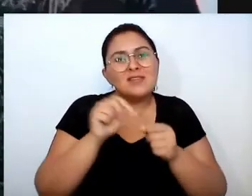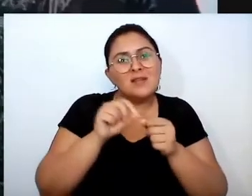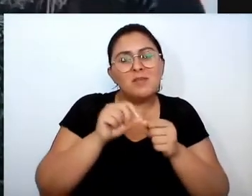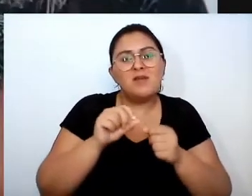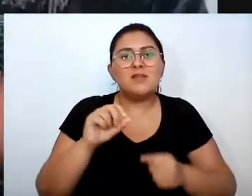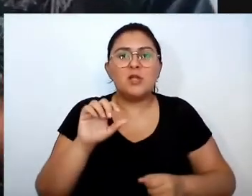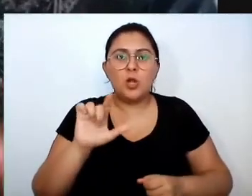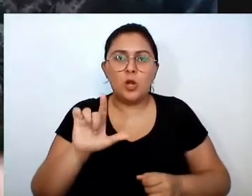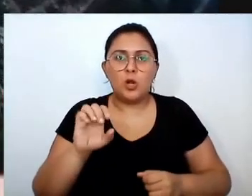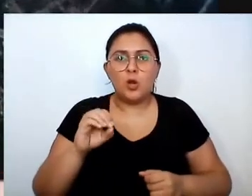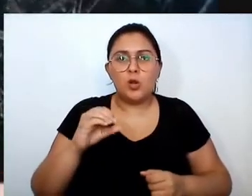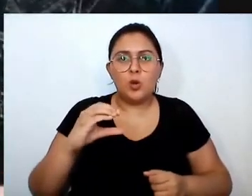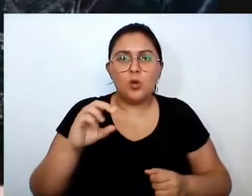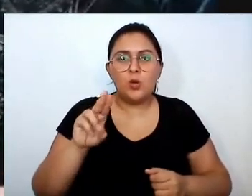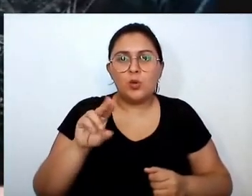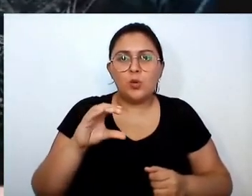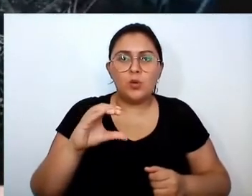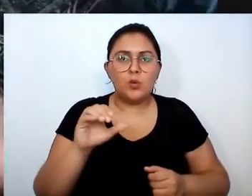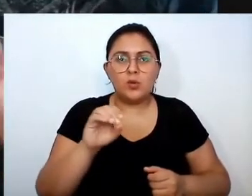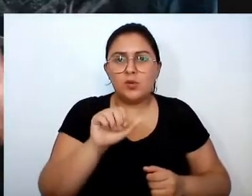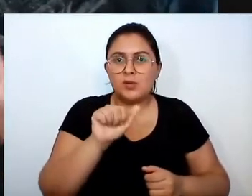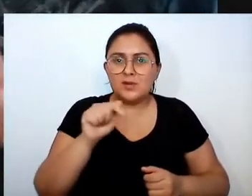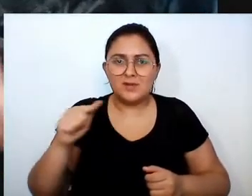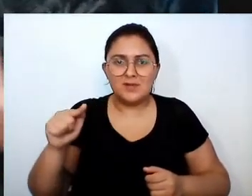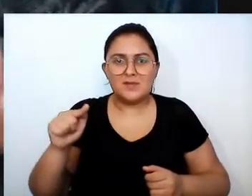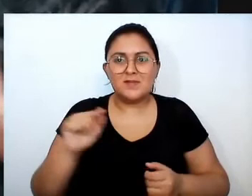voz. Que legal, que legal.